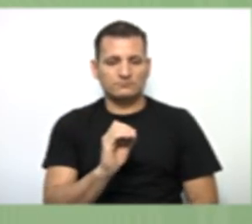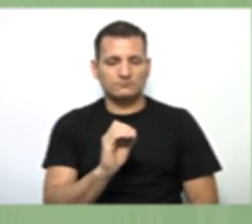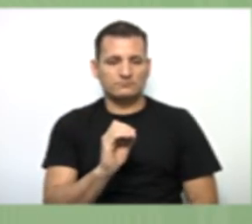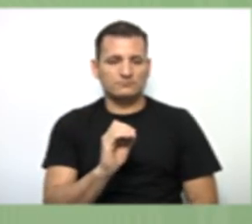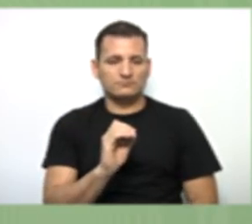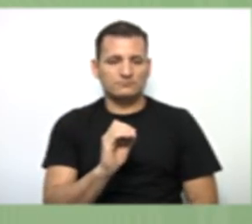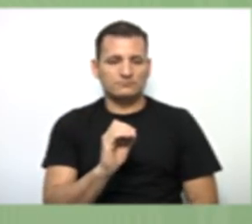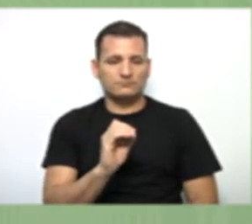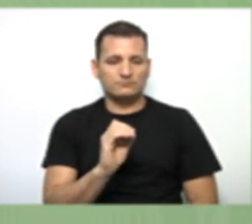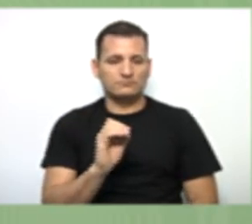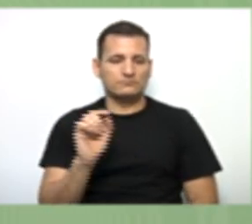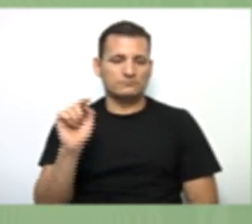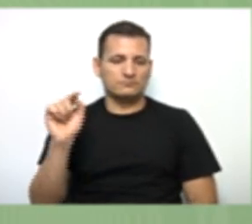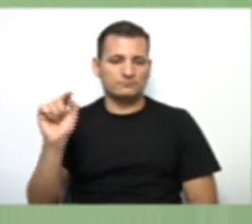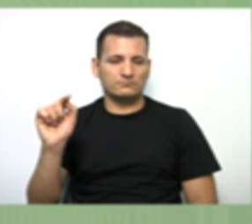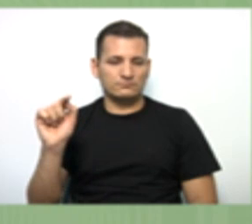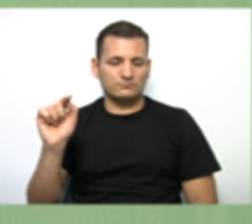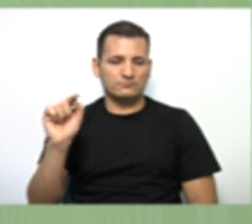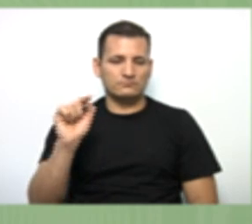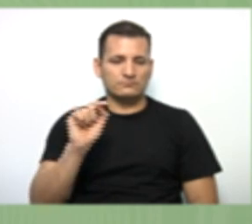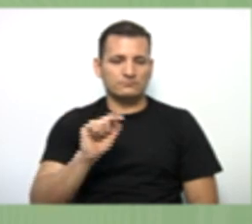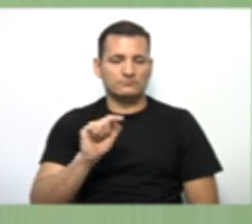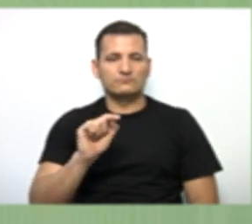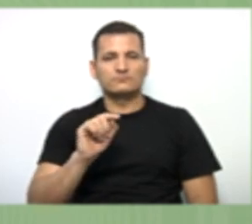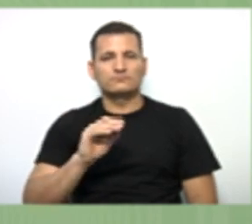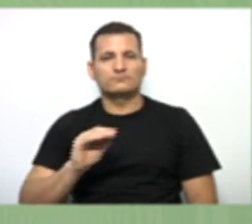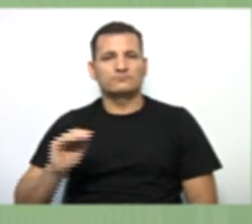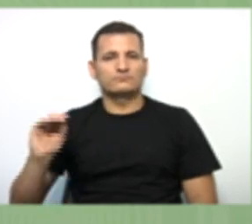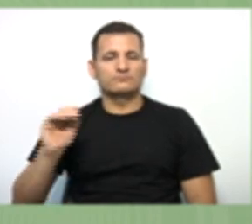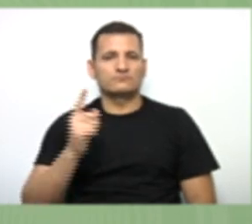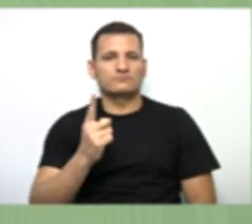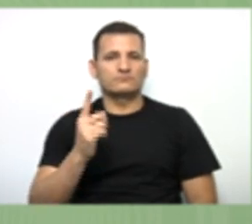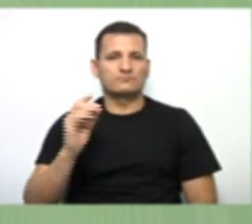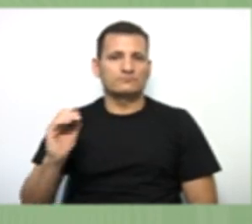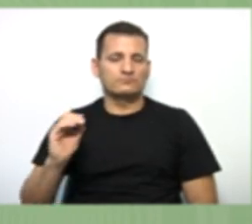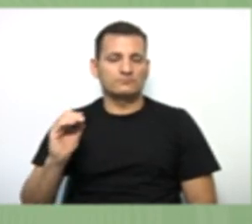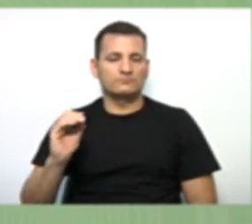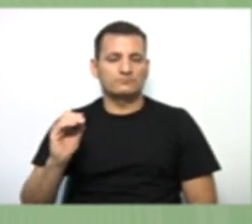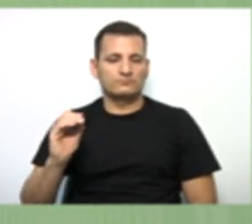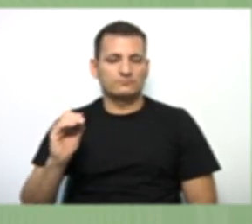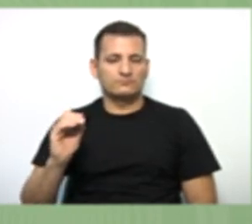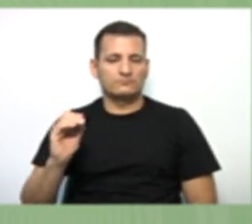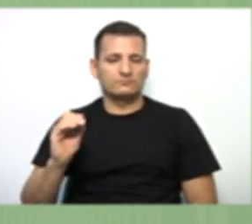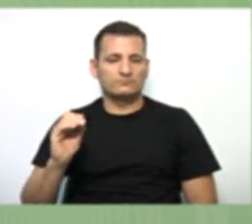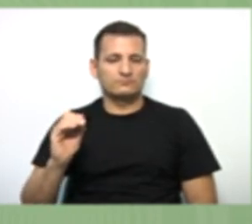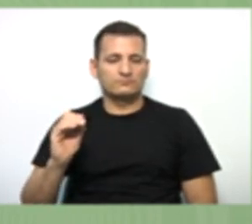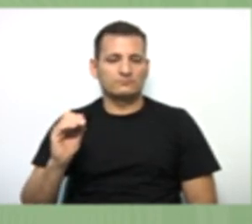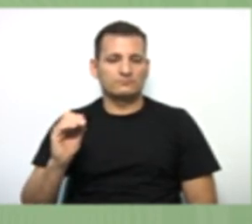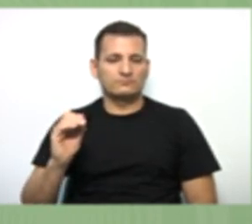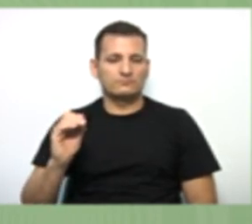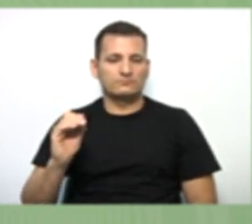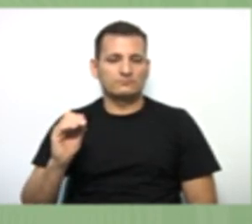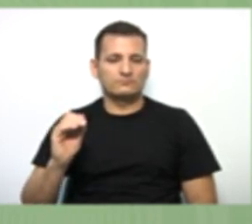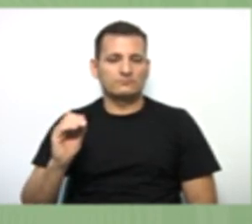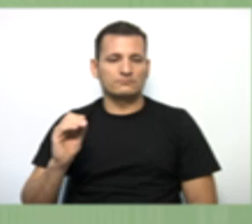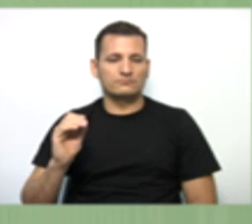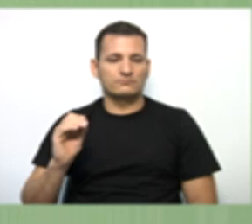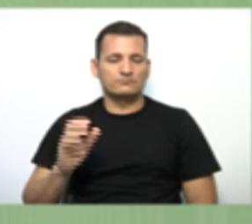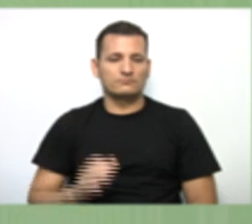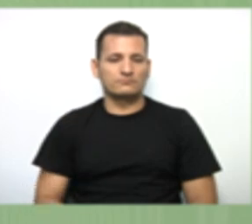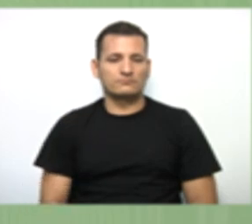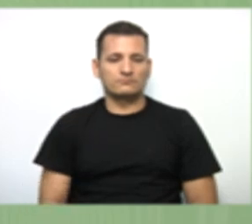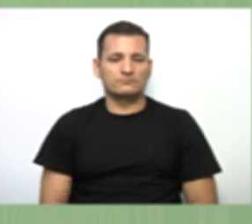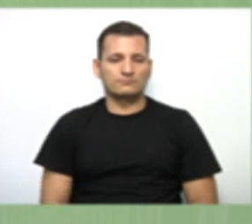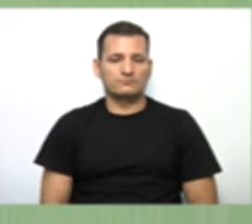juntei o quociente com os restos, deu 1 e 0. É assim que fiz o meu decimal para o